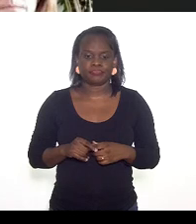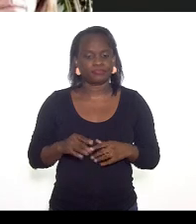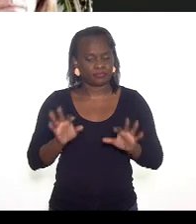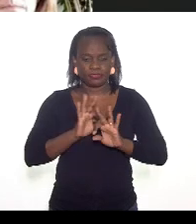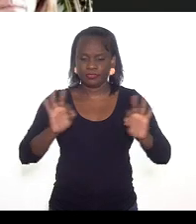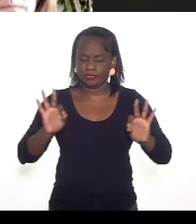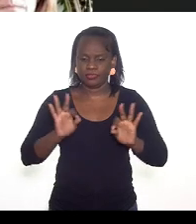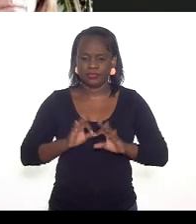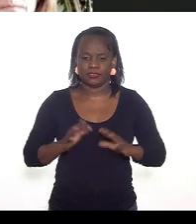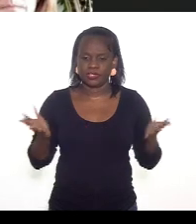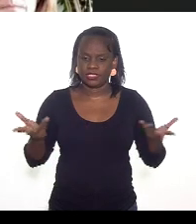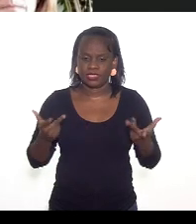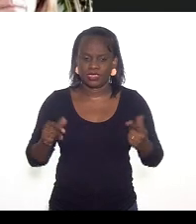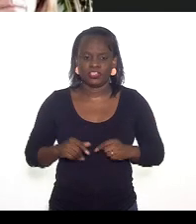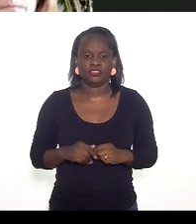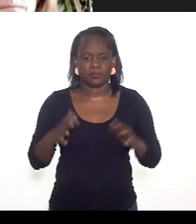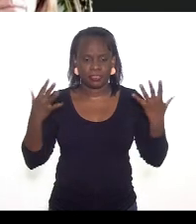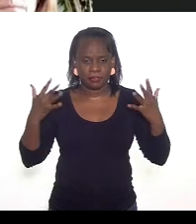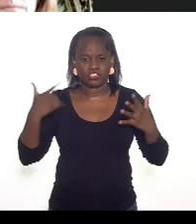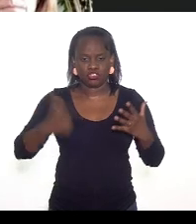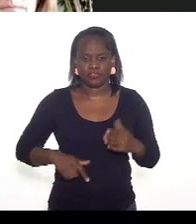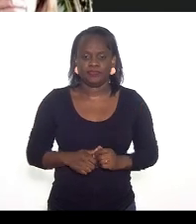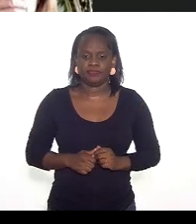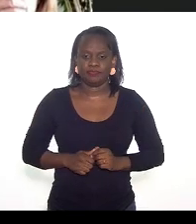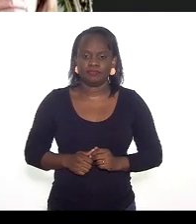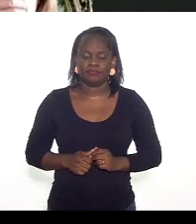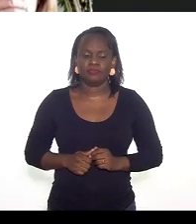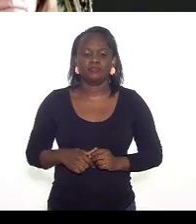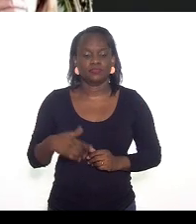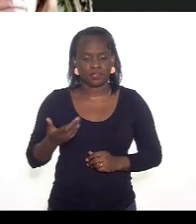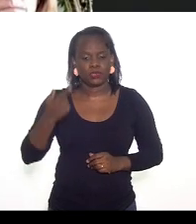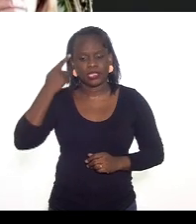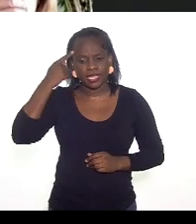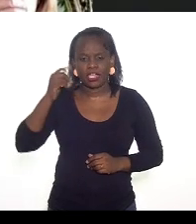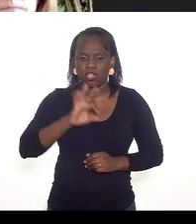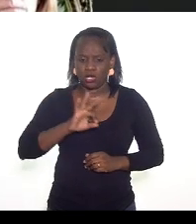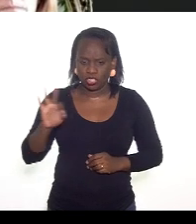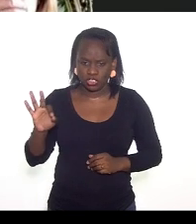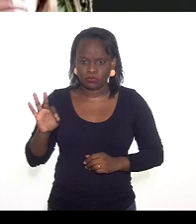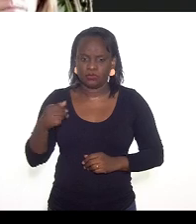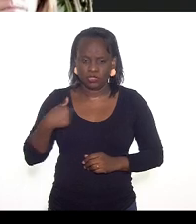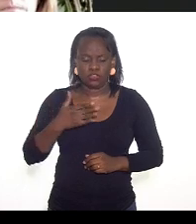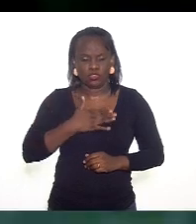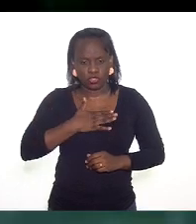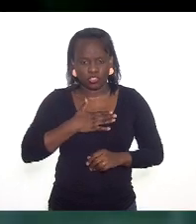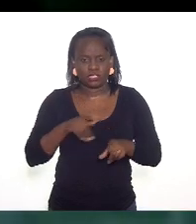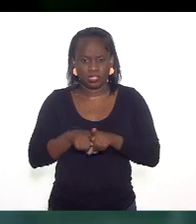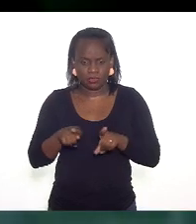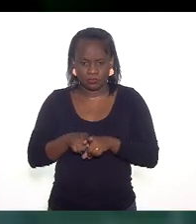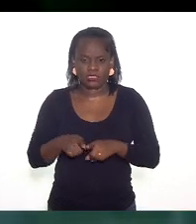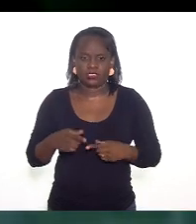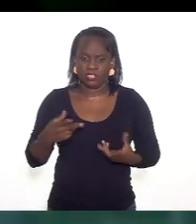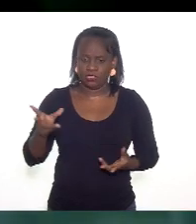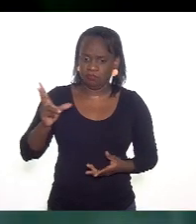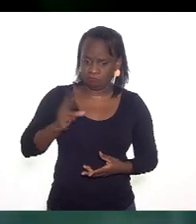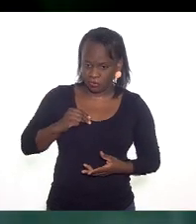Excelente, deputado. Excelente, presidente. É isso. Parabéns, mais uma vez. Ideia ótima. Eu vou gostar até de ser